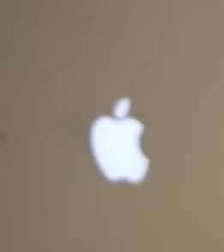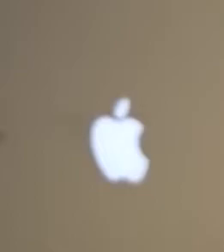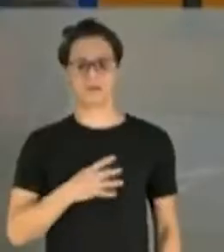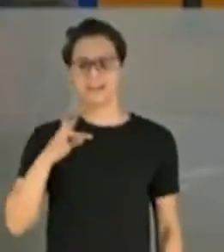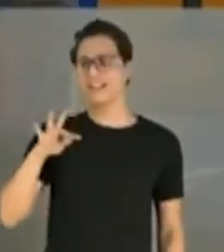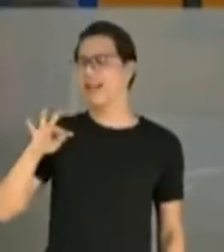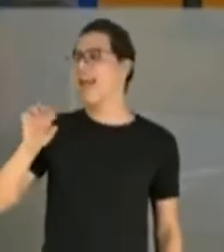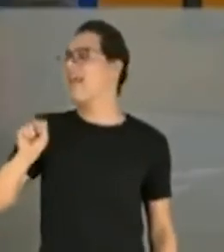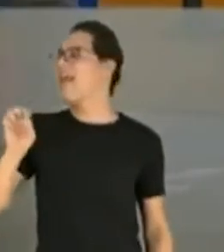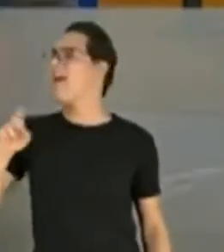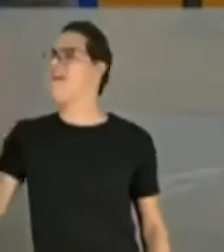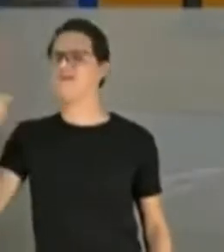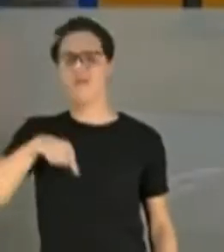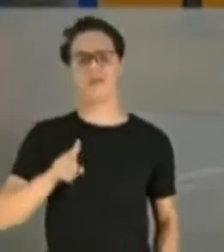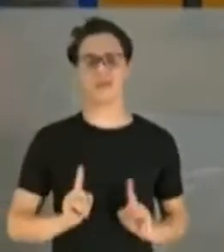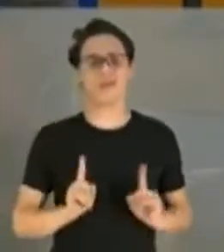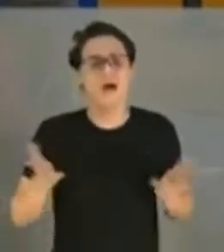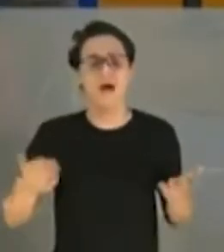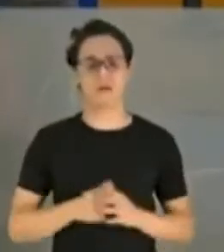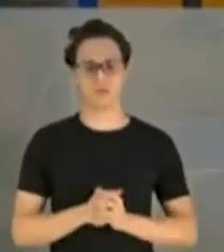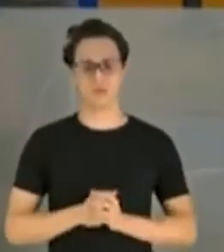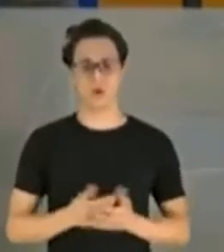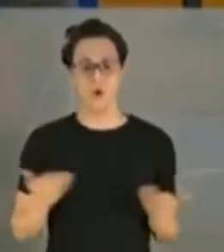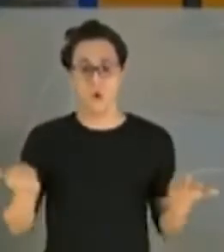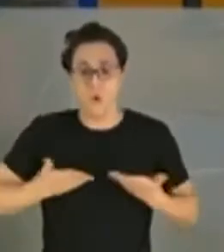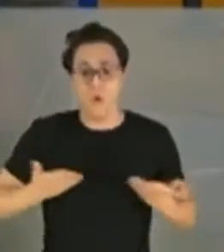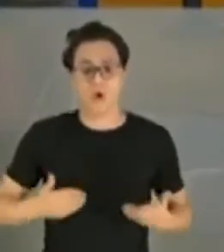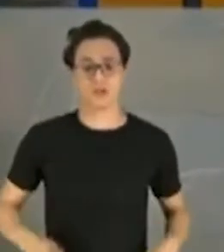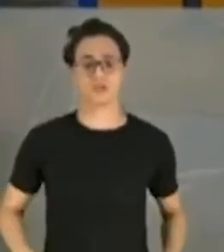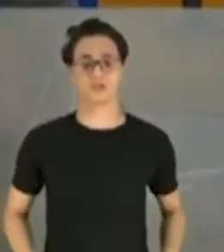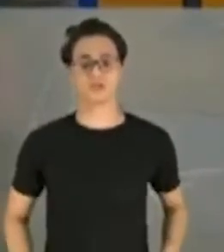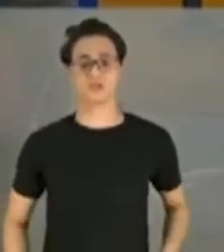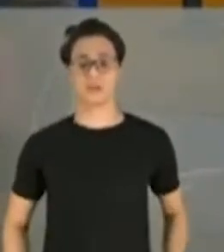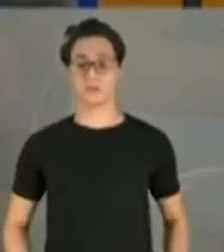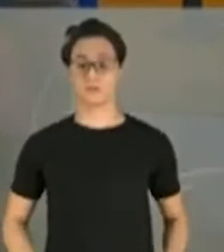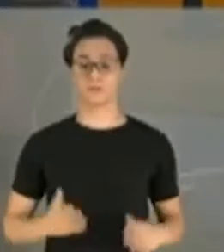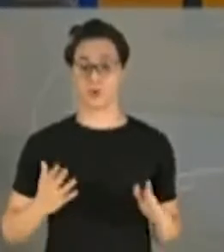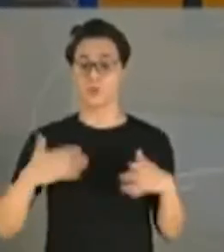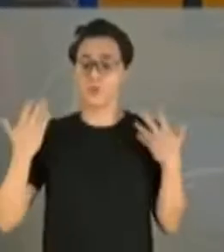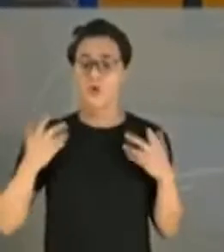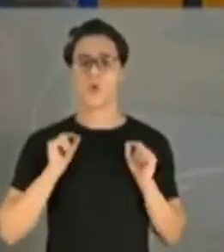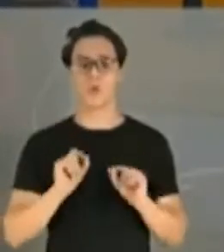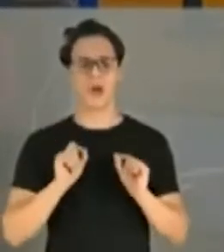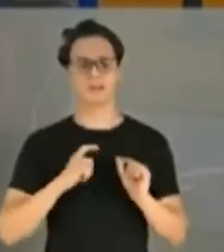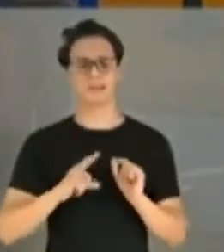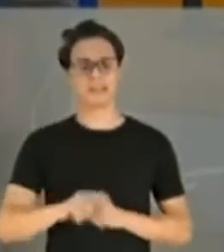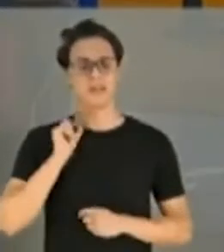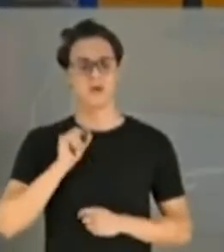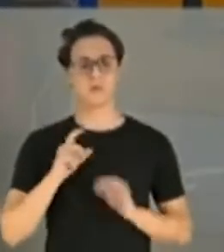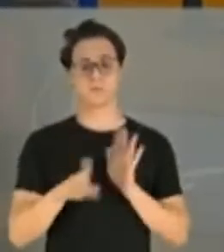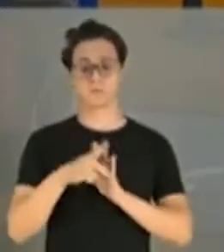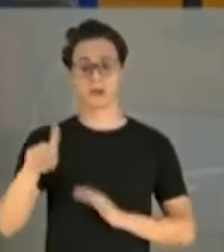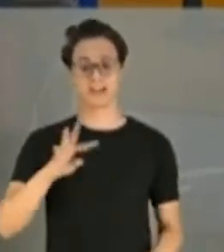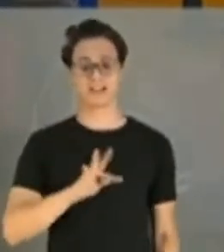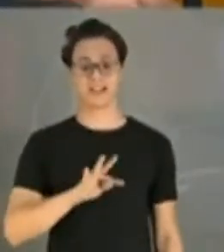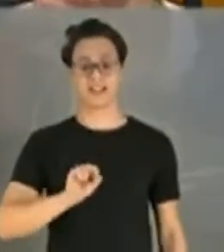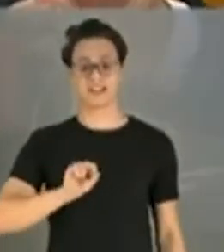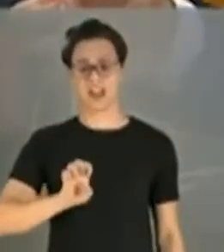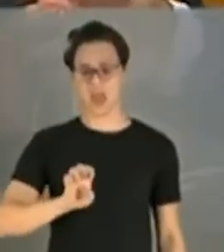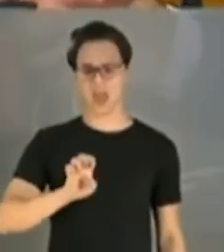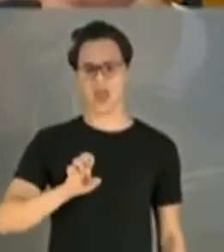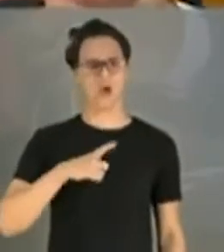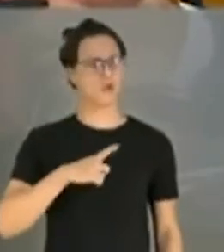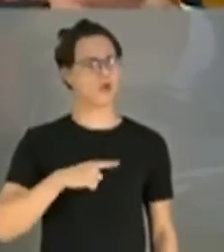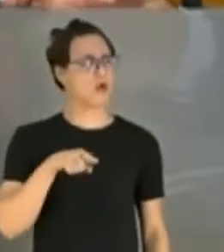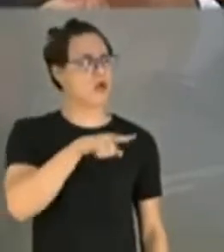verdade. E hoje fui surpreendido com uma decisão do TSE para ir atrás